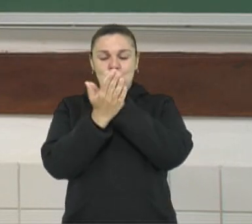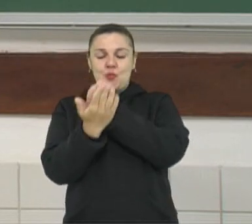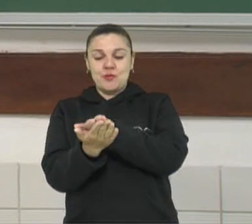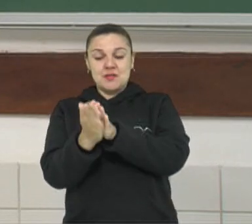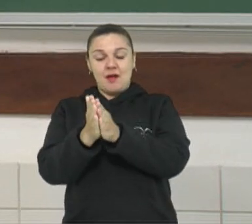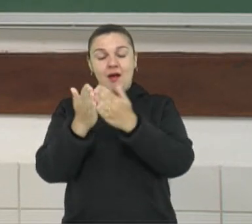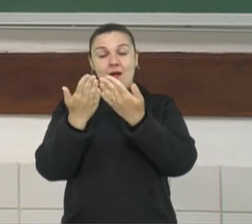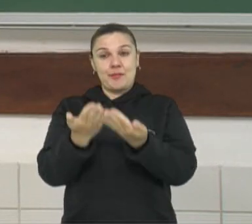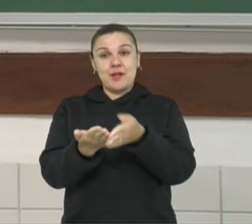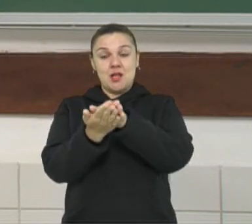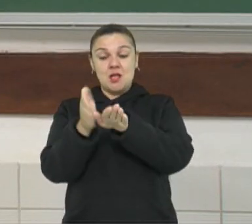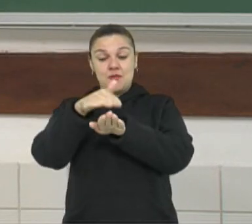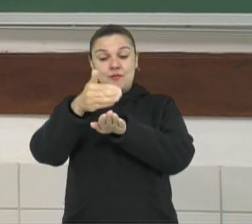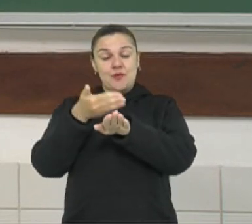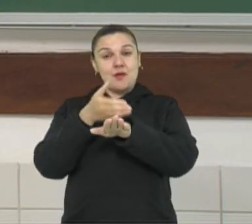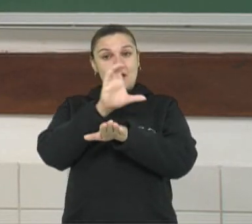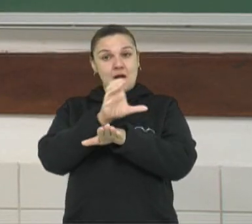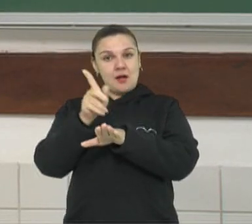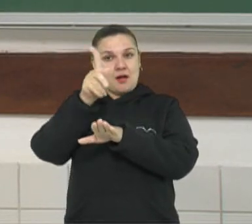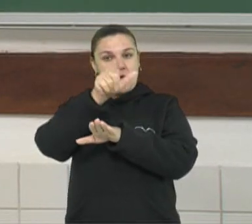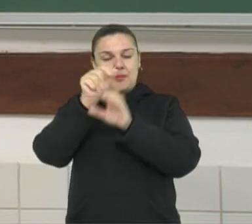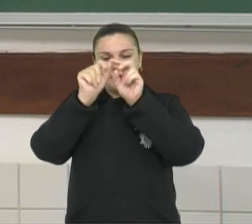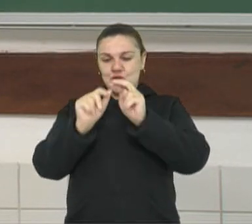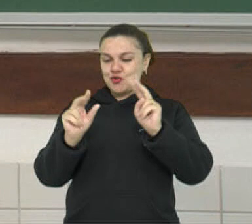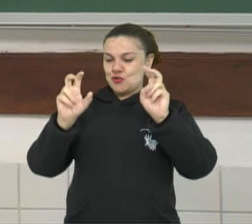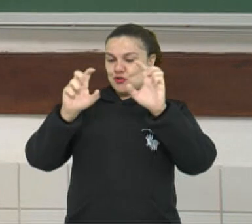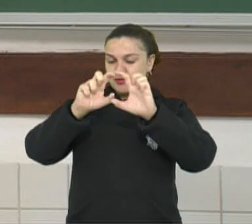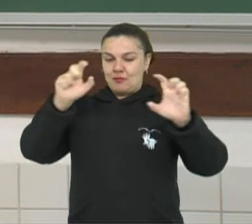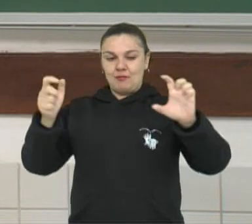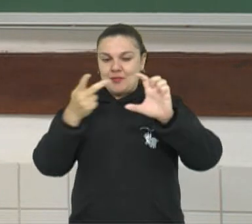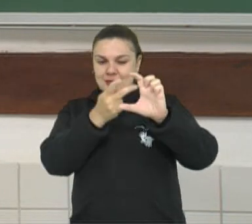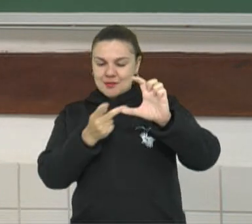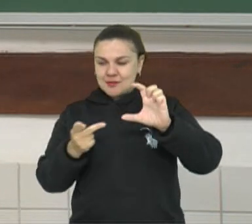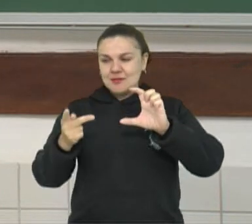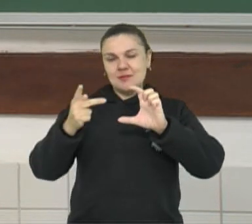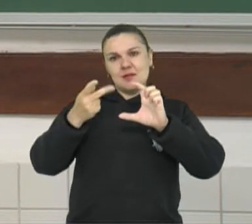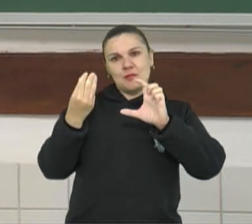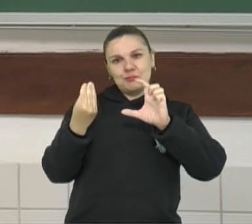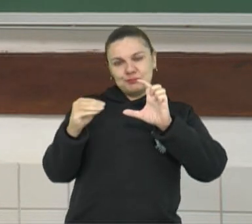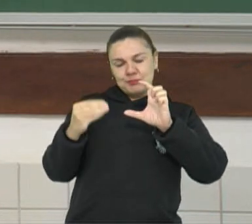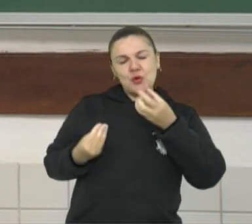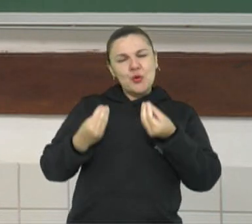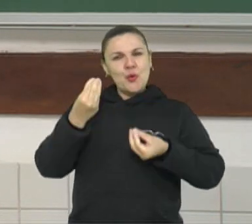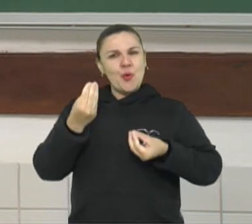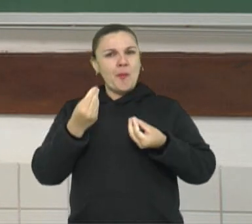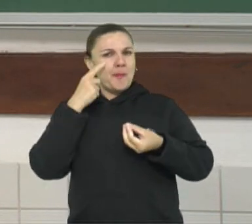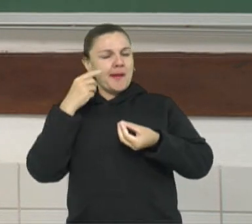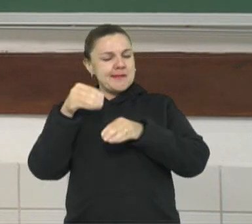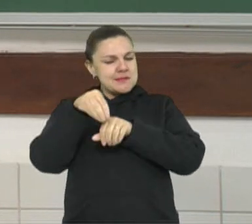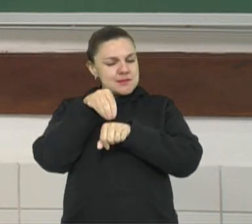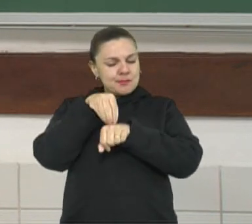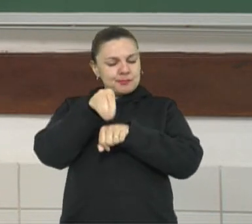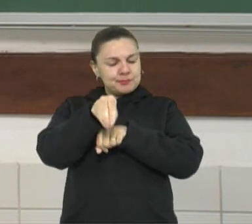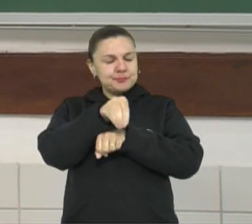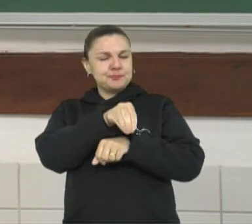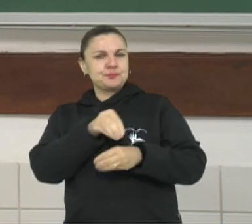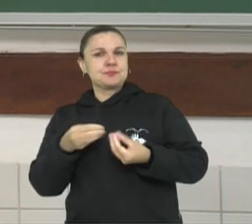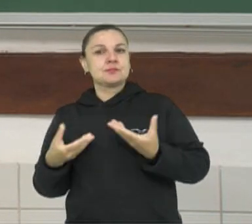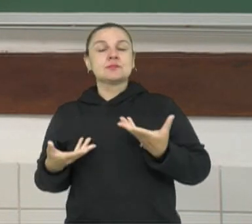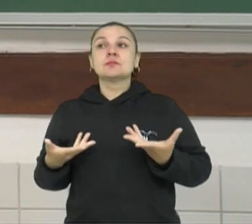do título, você tem uma composição de imagem, você tem dicas, né? Uma